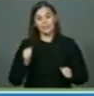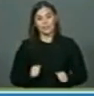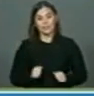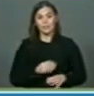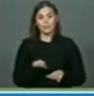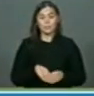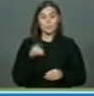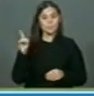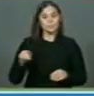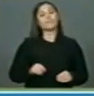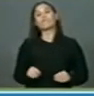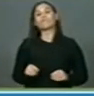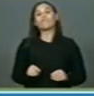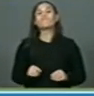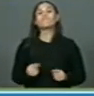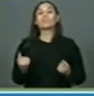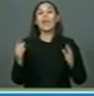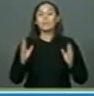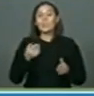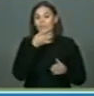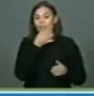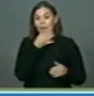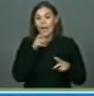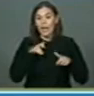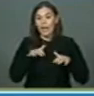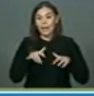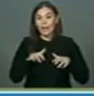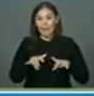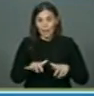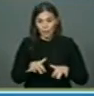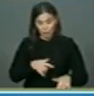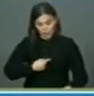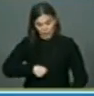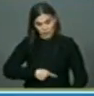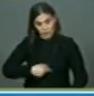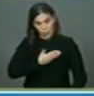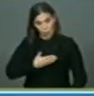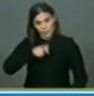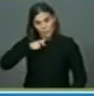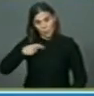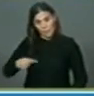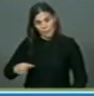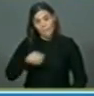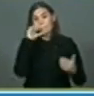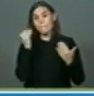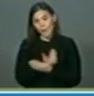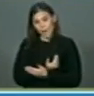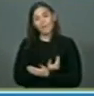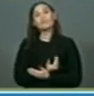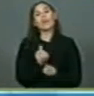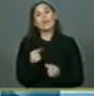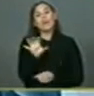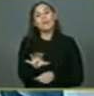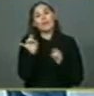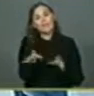Dentre eles, nós temos que realçar o cancro do intestino. Morrem 11 pessoas por dia e há uma forma de